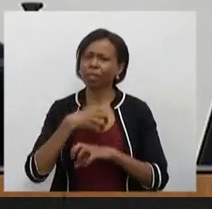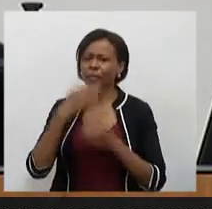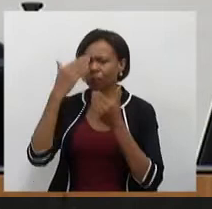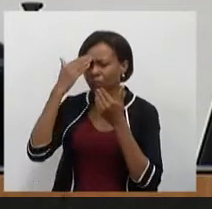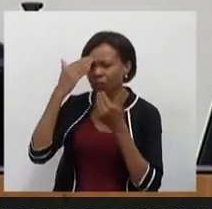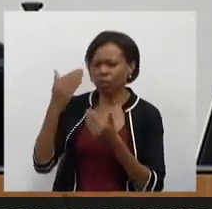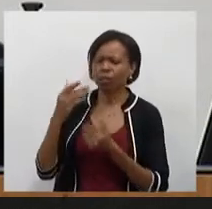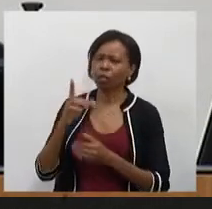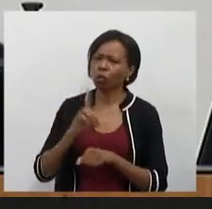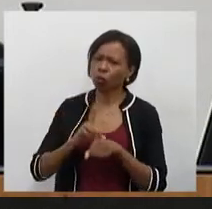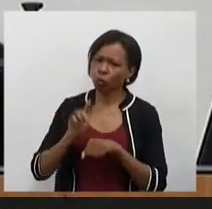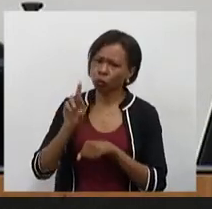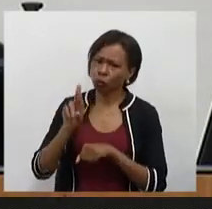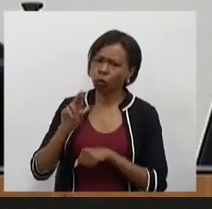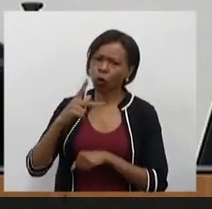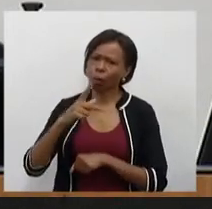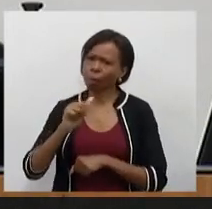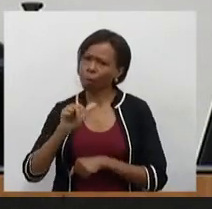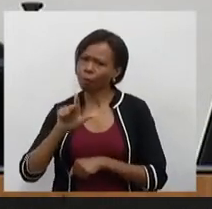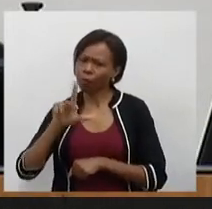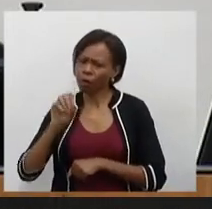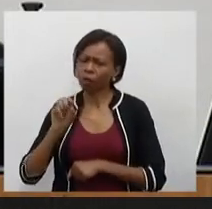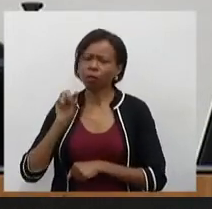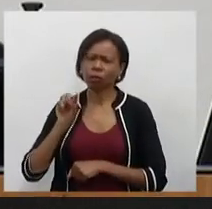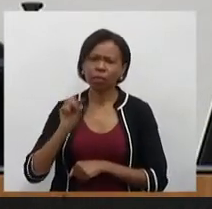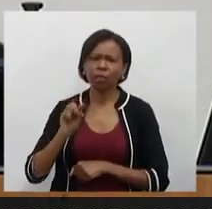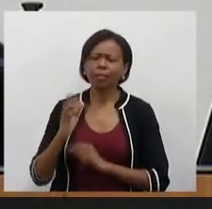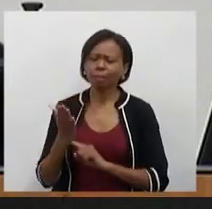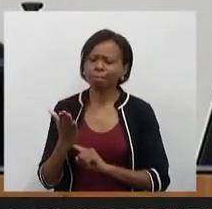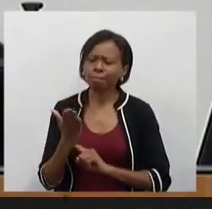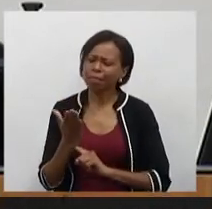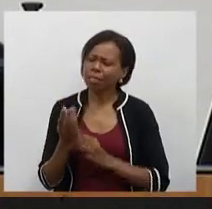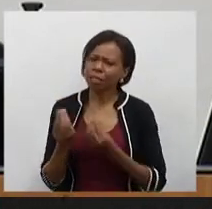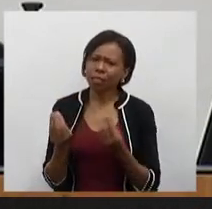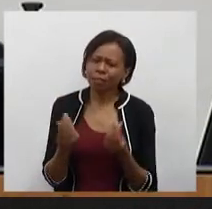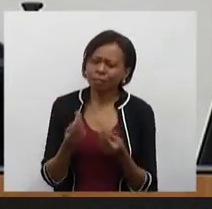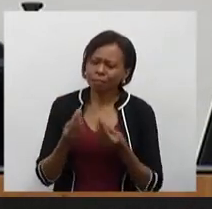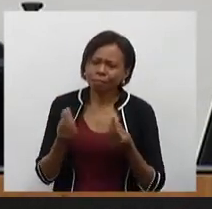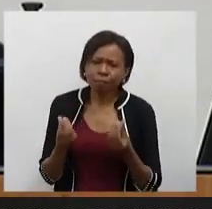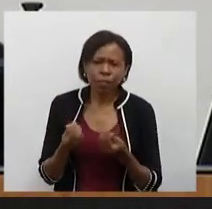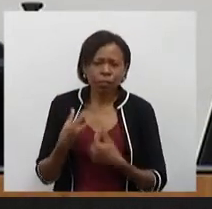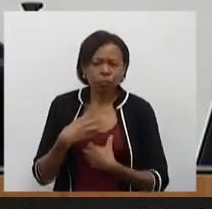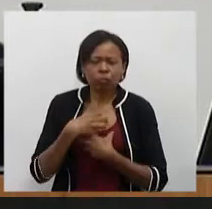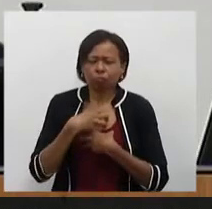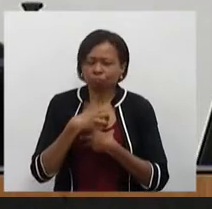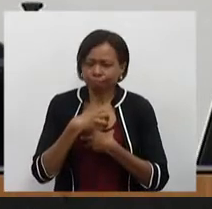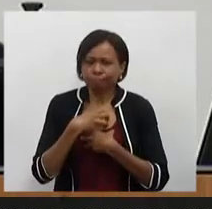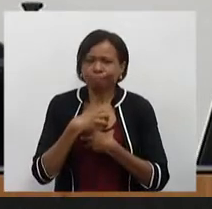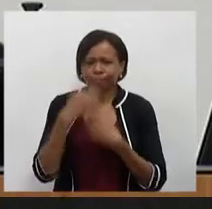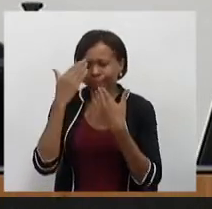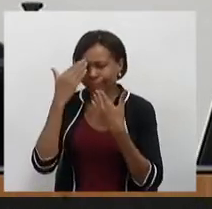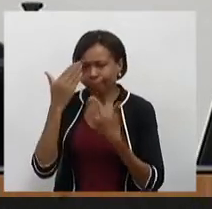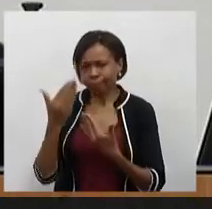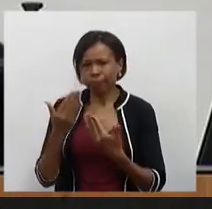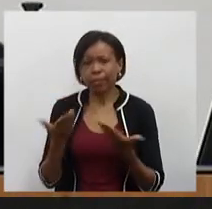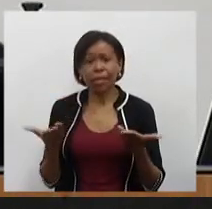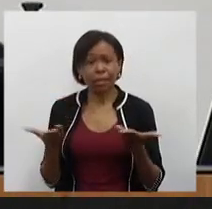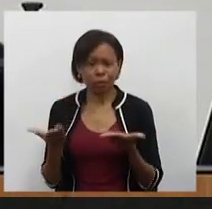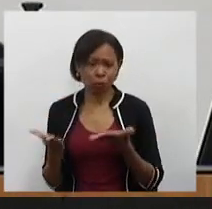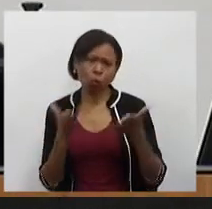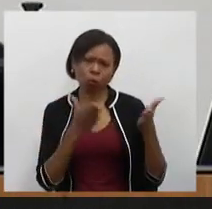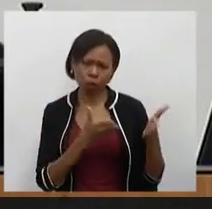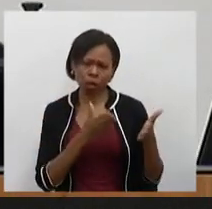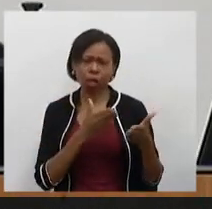Paulo? Agradecer. Obrigado, pela sua contribuição, mesmo, pela sua sensibilidade. Particularmente, vou passar aqui também para o Zé Guilherme, mas eu